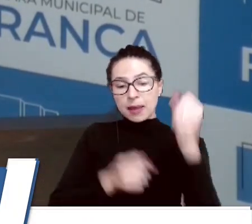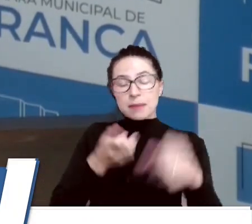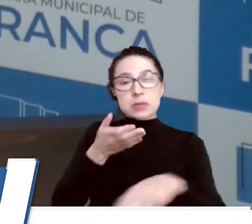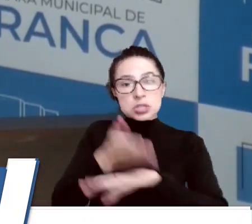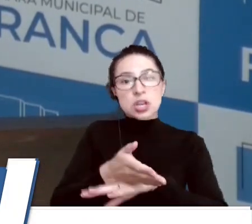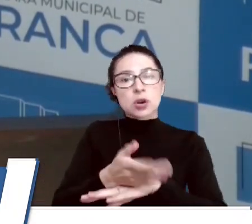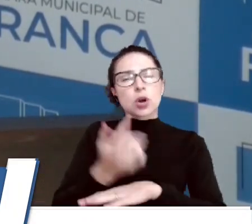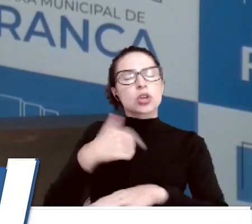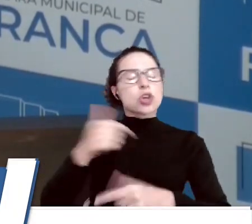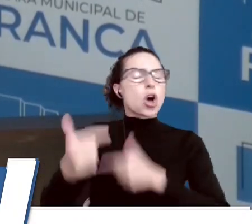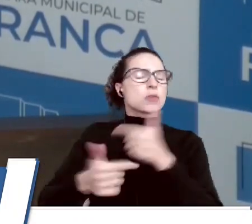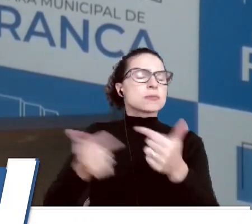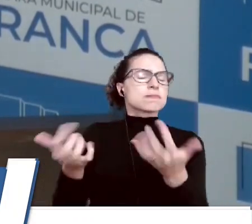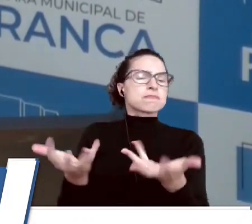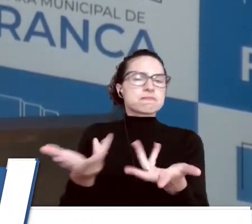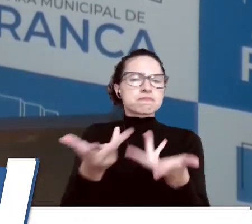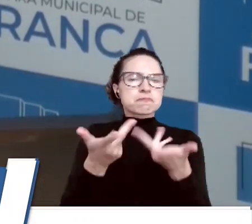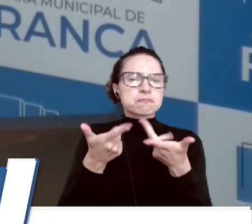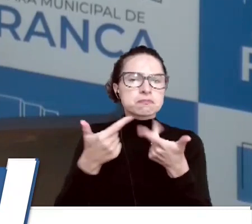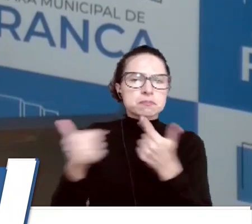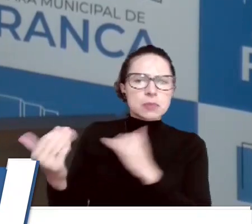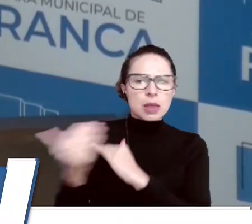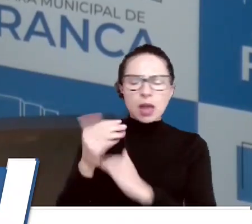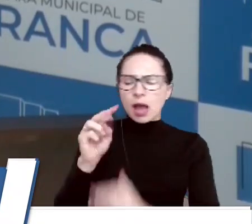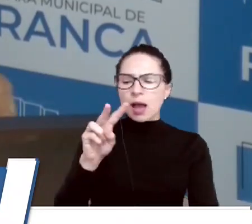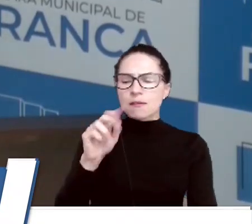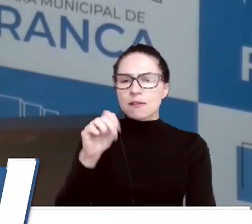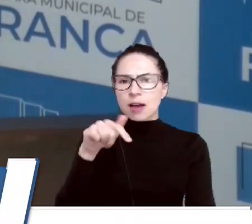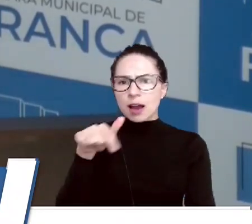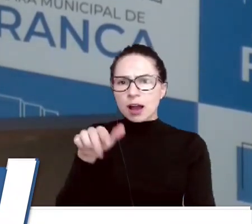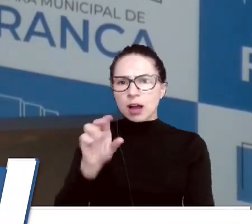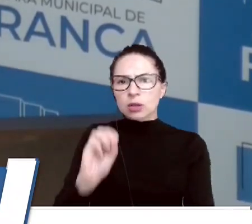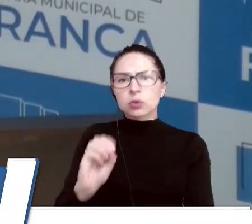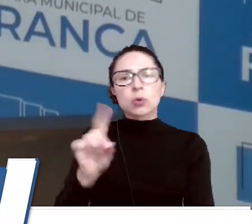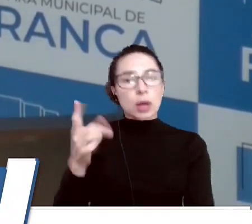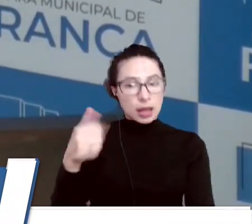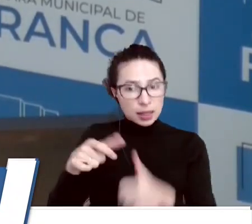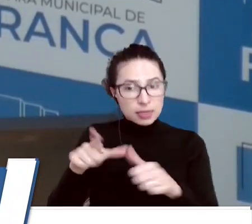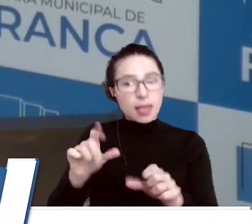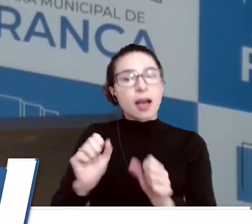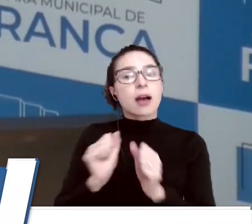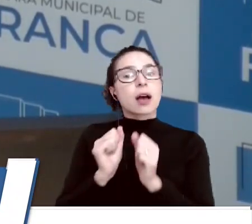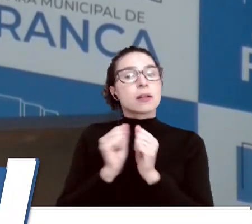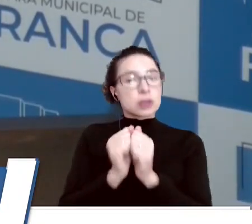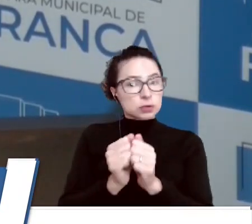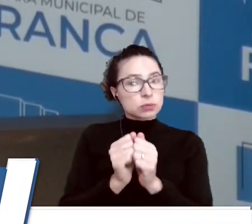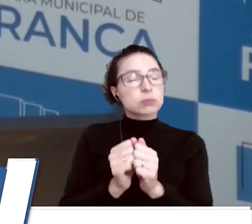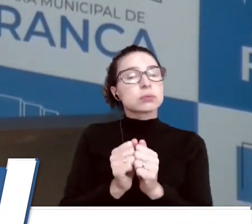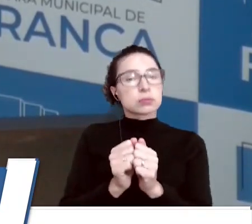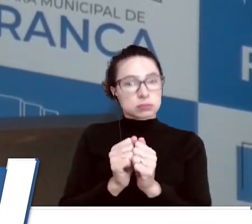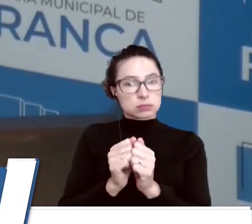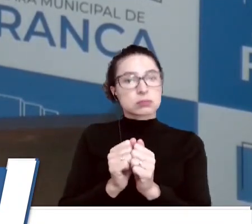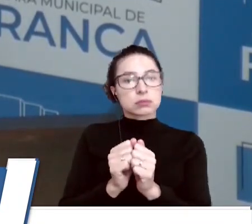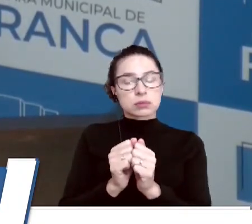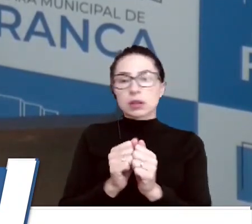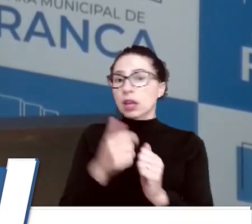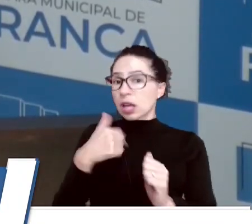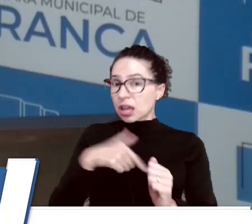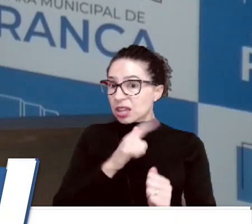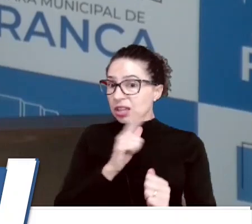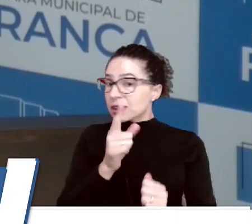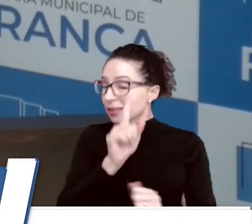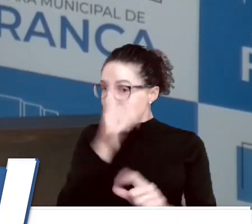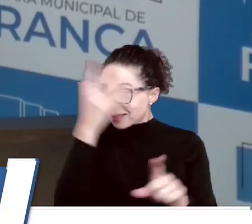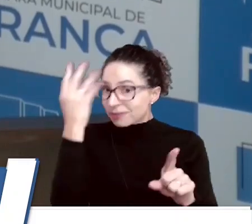um trabalho brilhante, ajudado pelo Vanzo, que estava na época da superintendência. E não se esqueça,